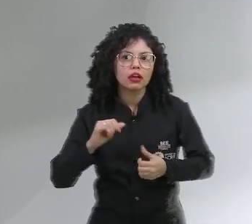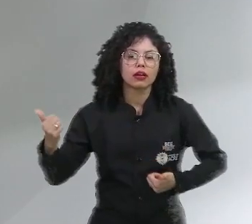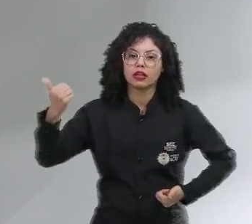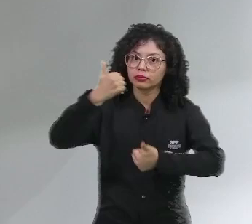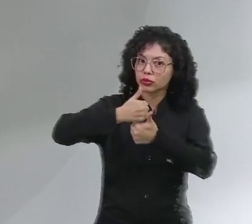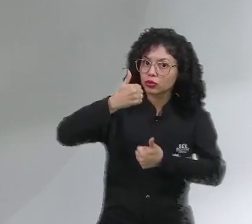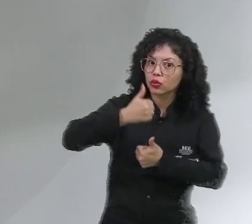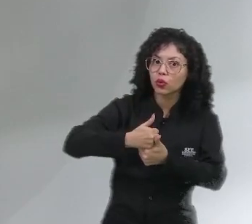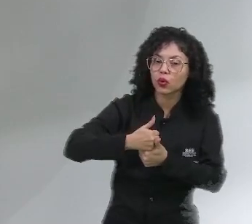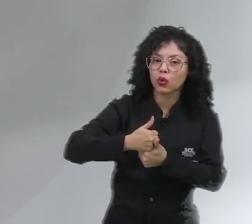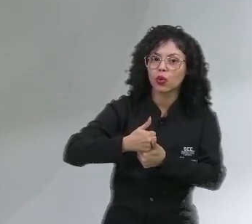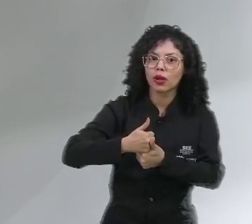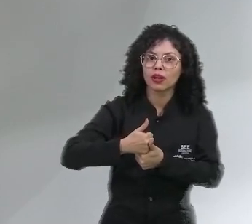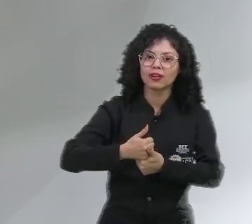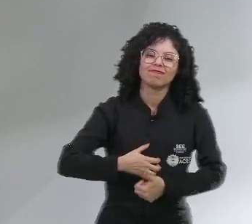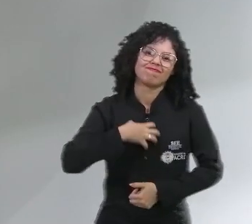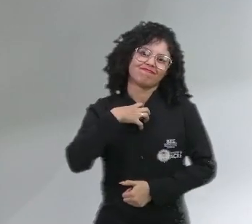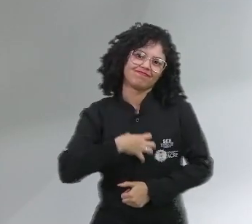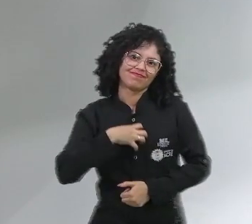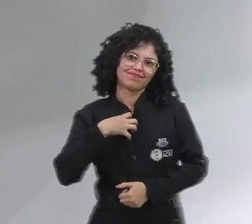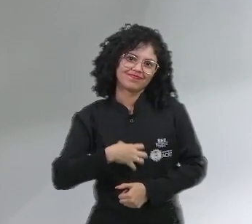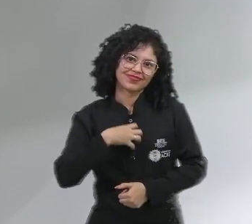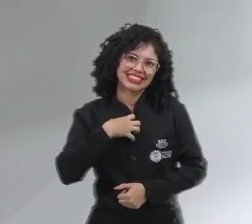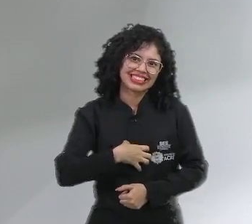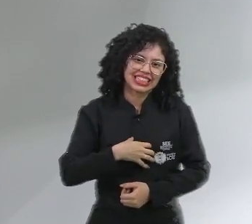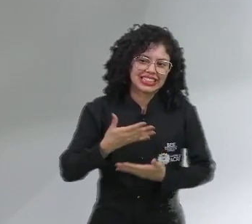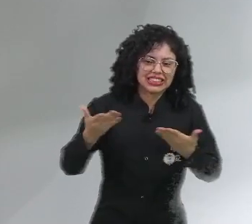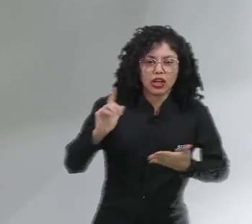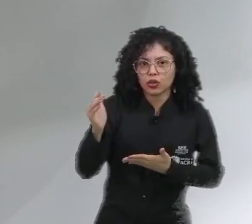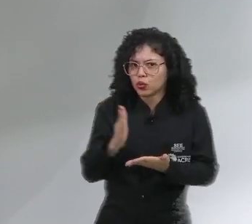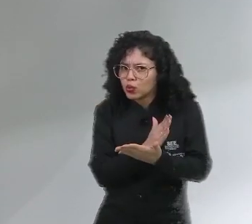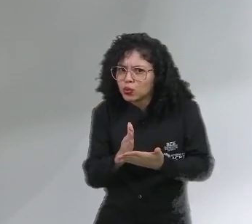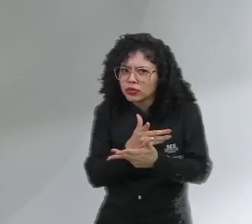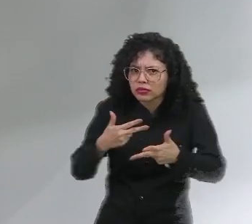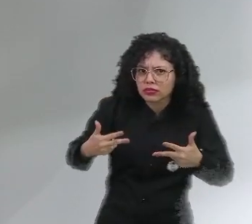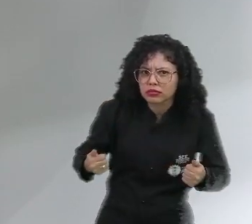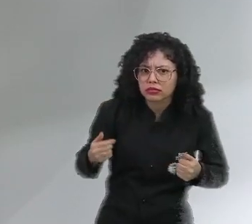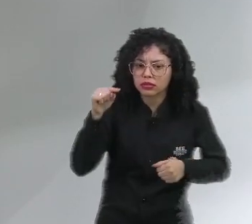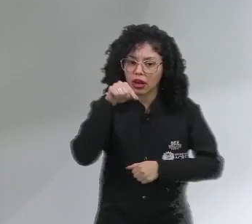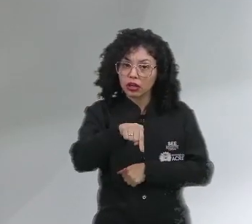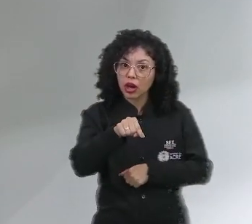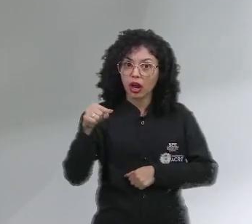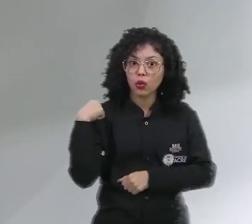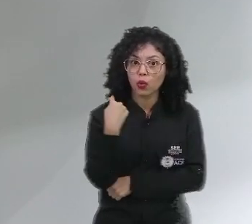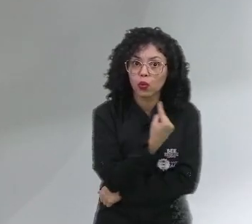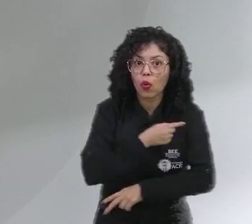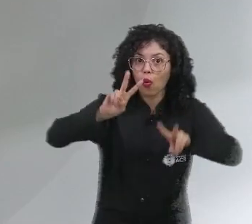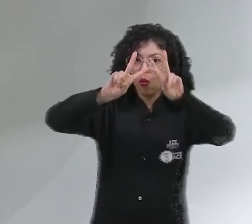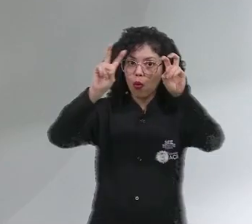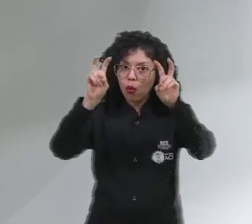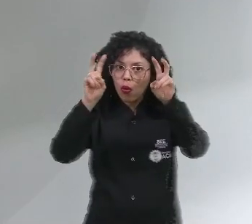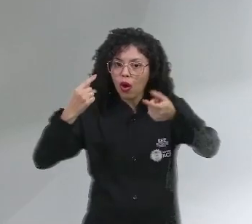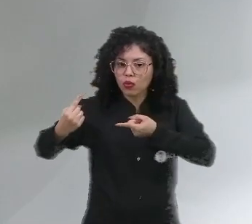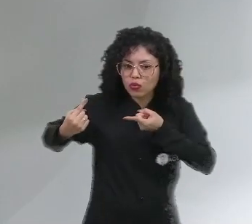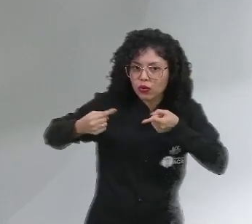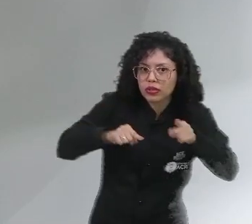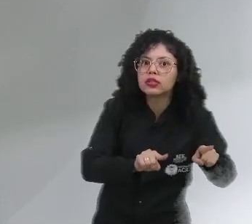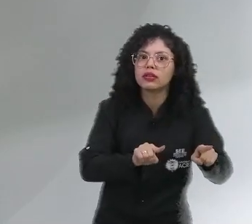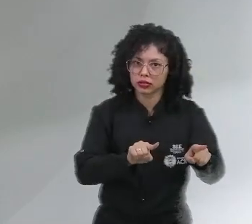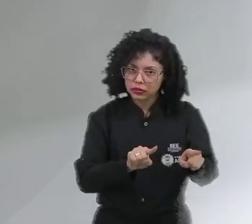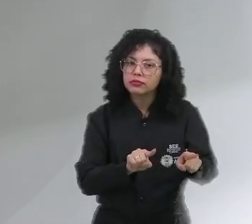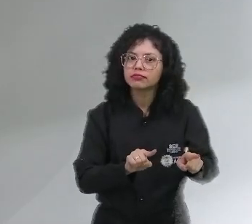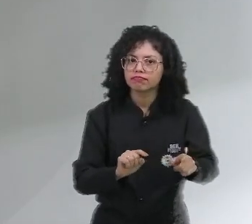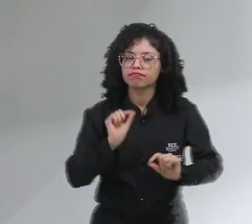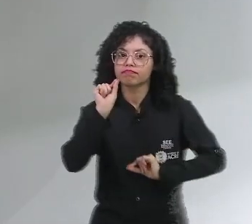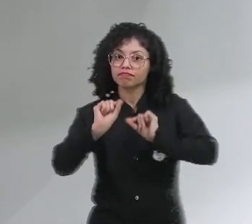em uma situação frágil, em que eu estou à mercê de algo. Então aqui a gente começa a abordar os desafios, né? A